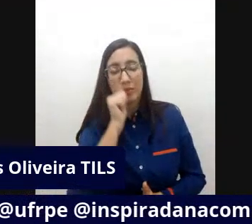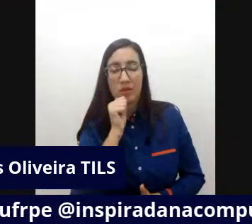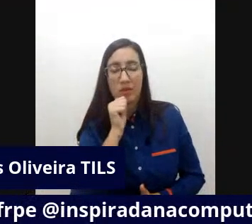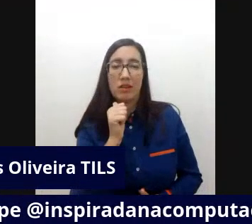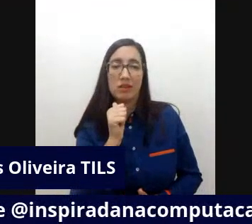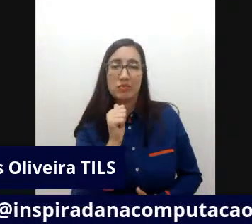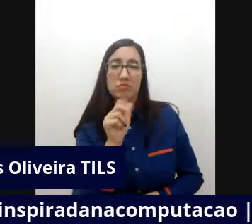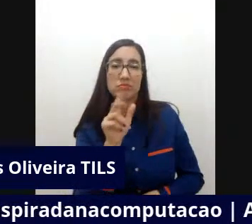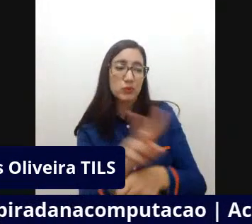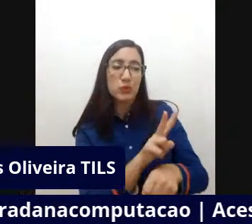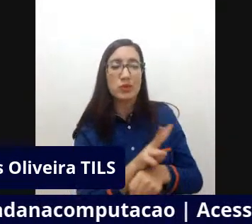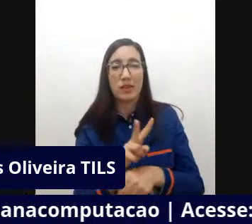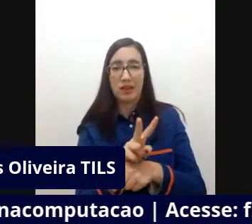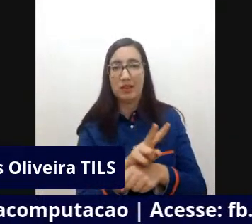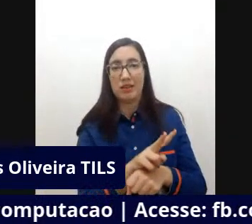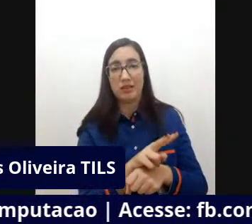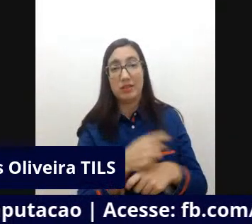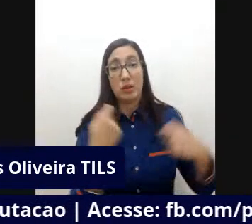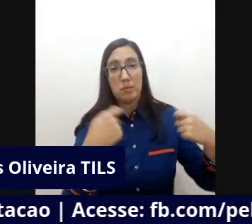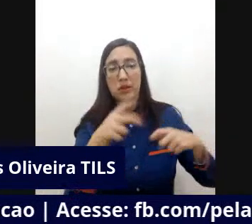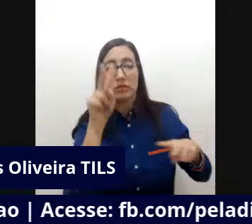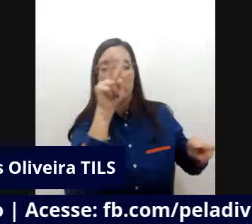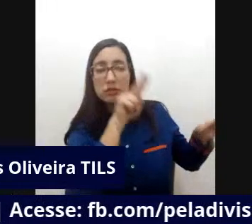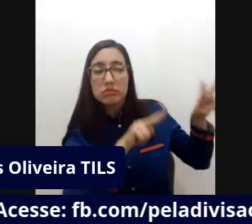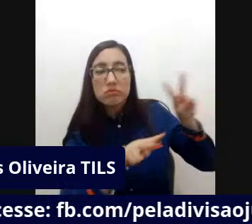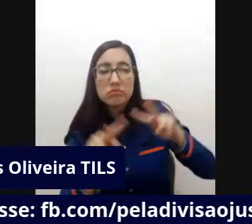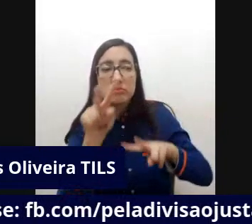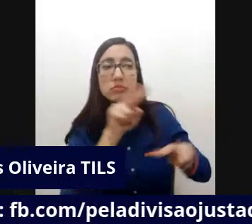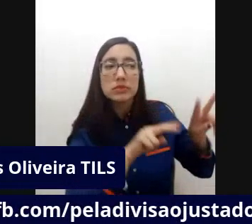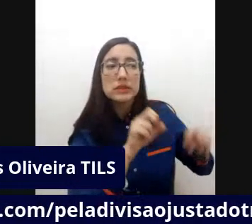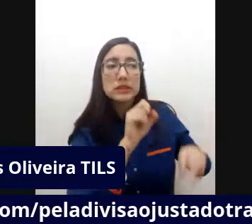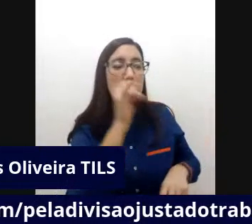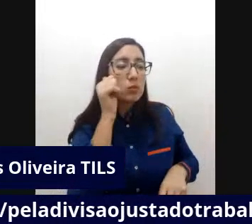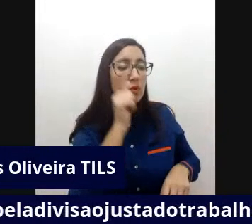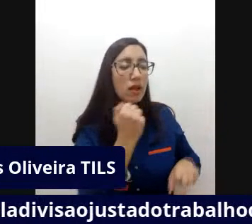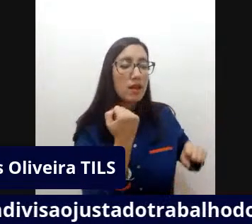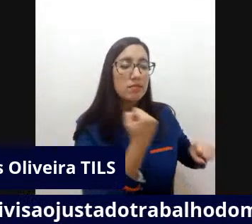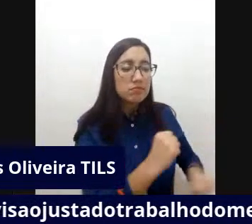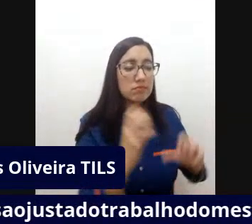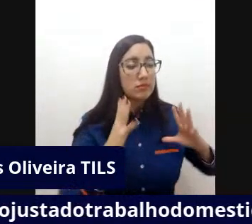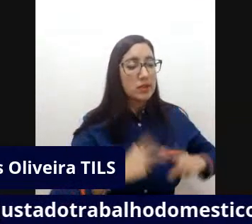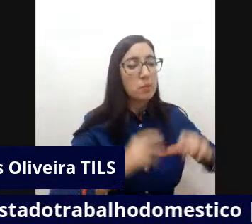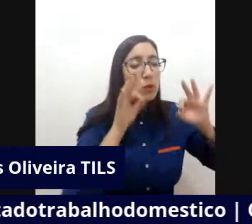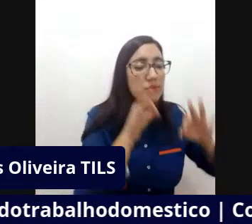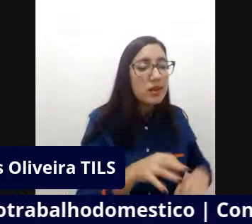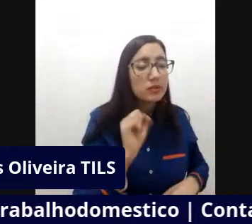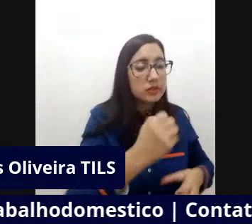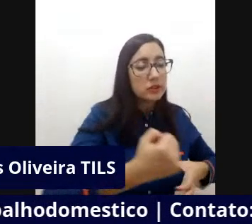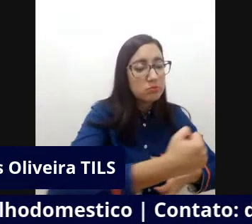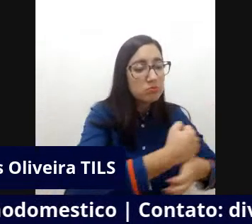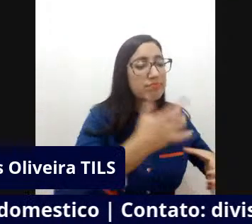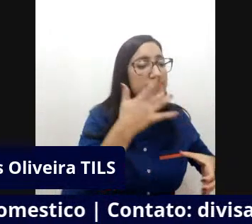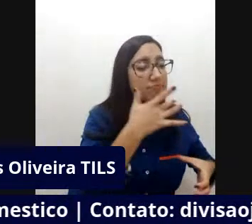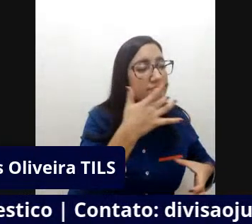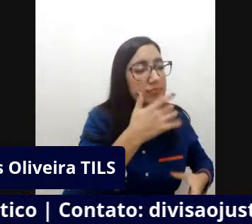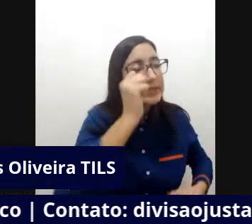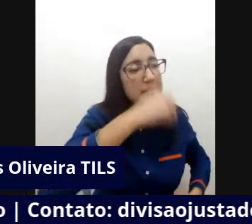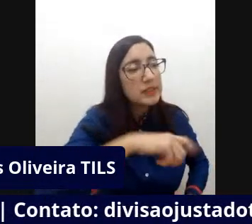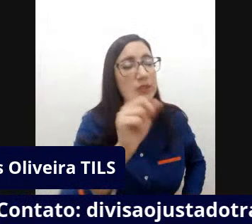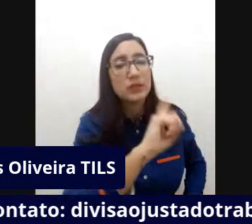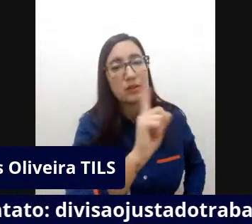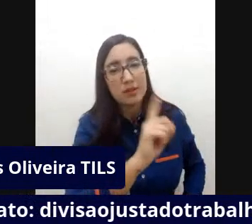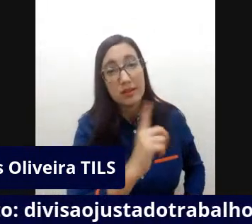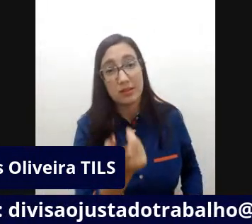Infelizmente, é uma coisa ainda muito presente e que a gente vai levar anos para